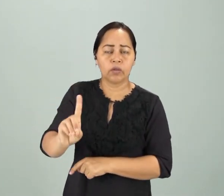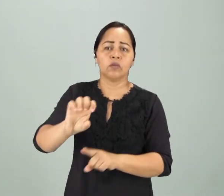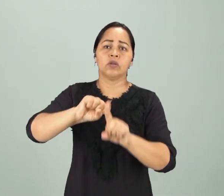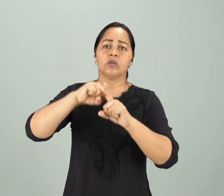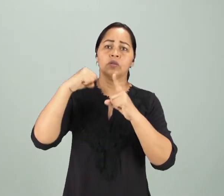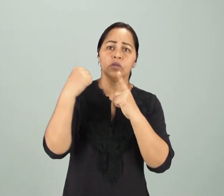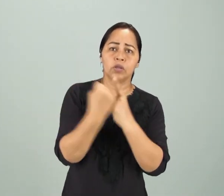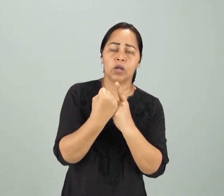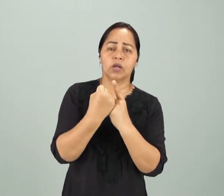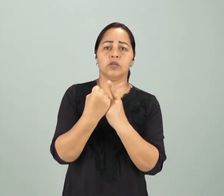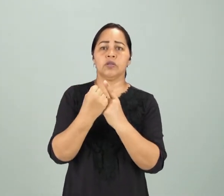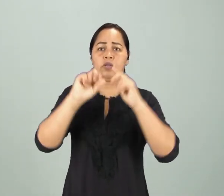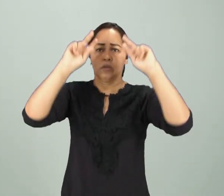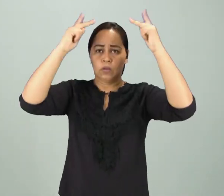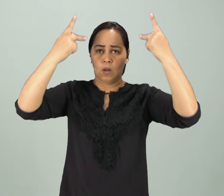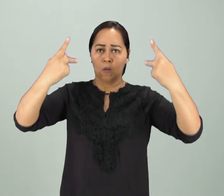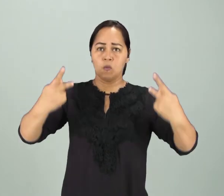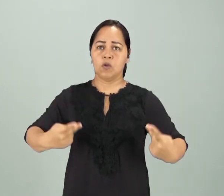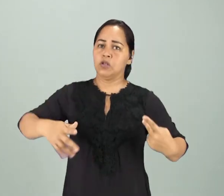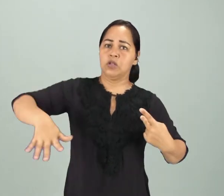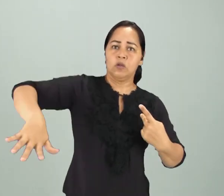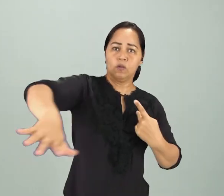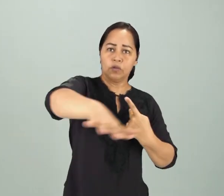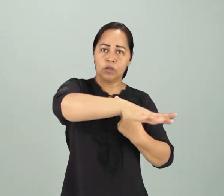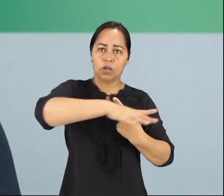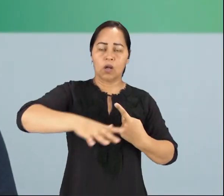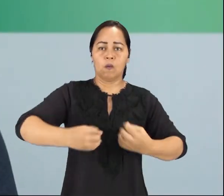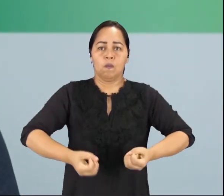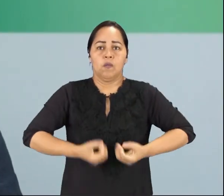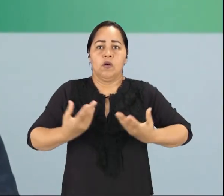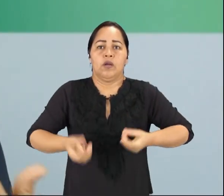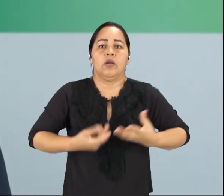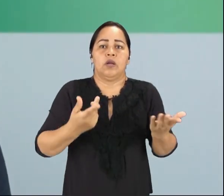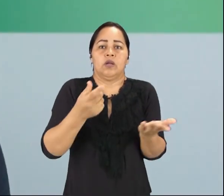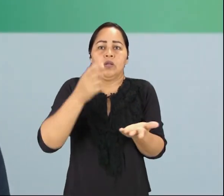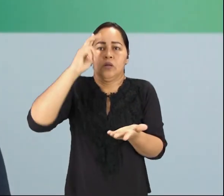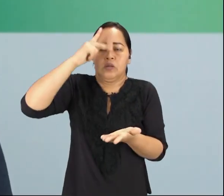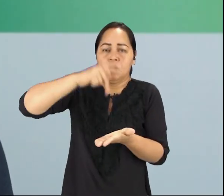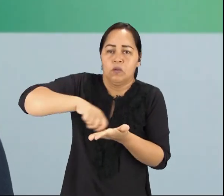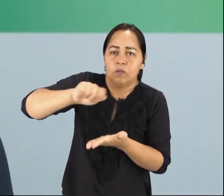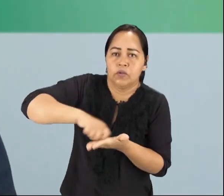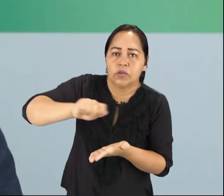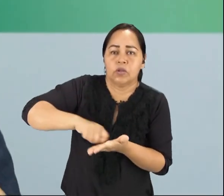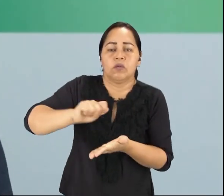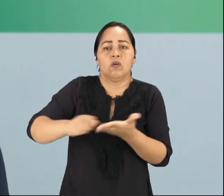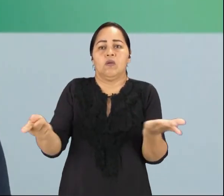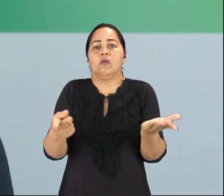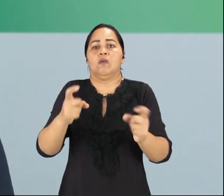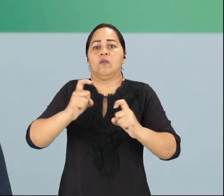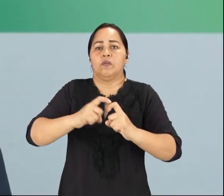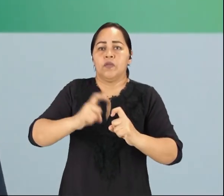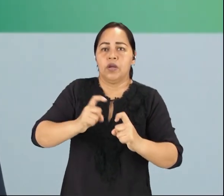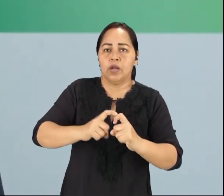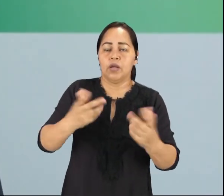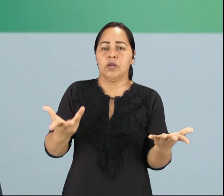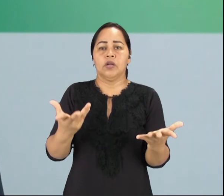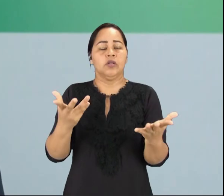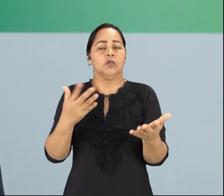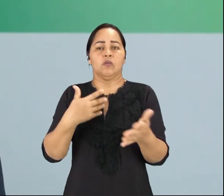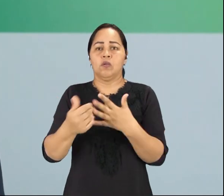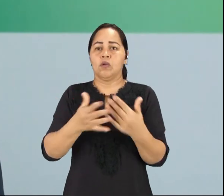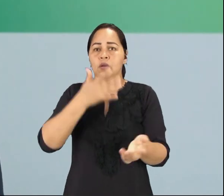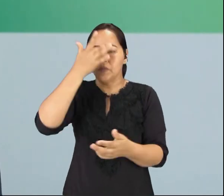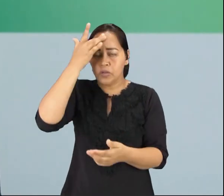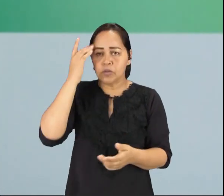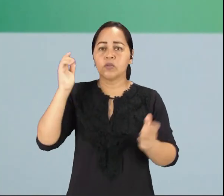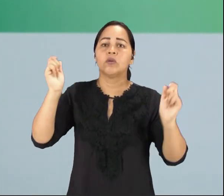humanidade. Um poeta, um escritor, um professor, um médico, um enfermeiro, uma merendeira, todos esses devem